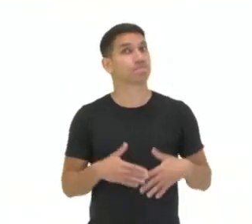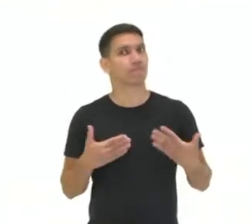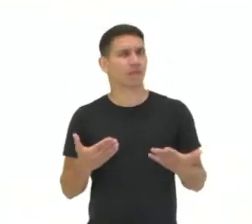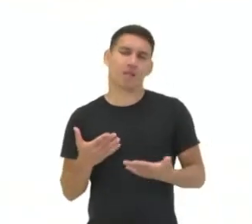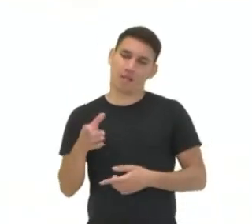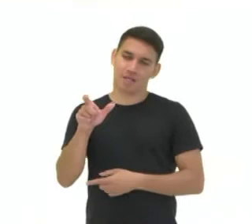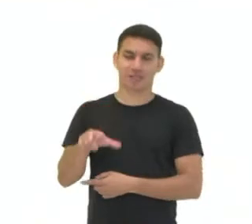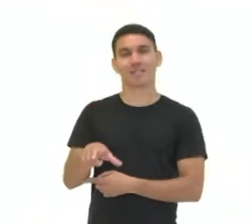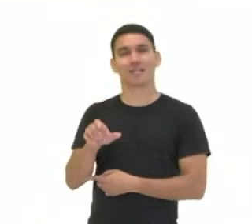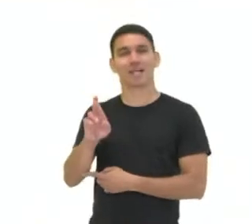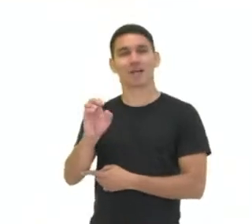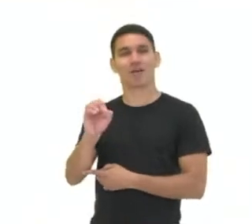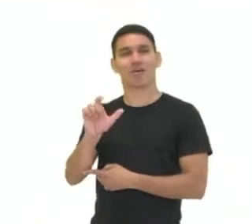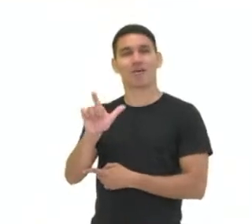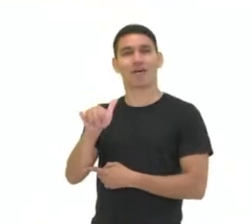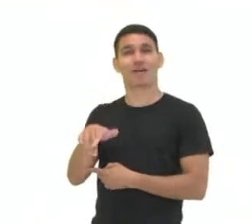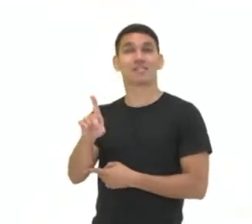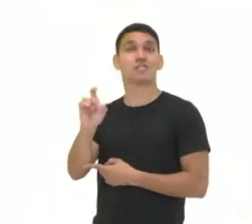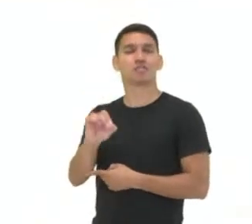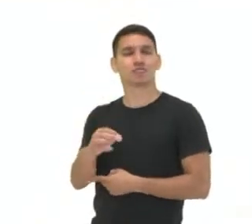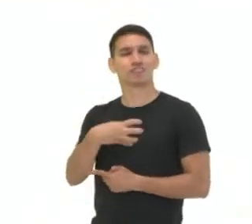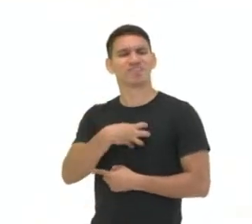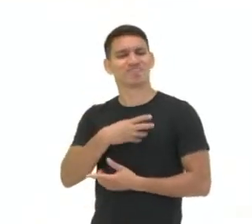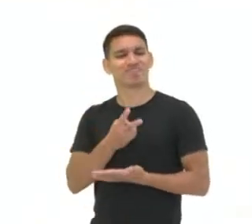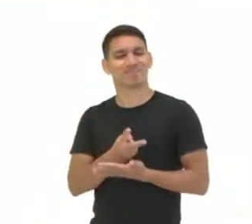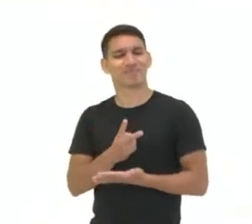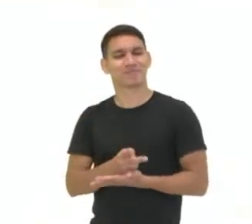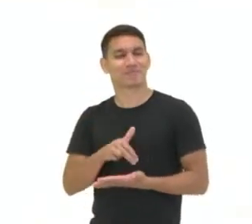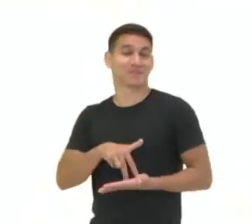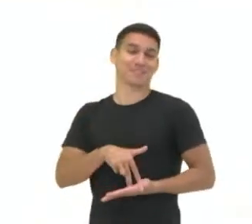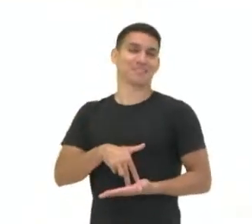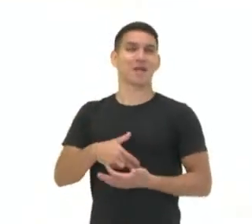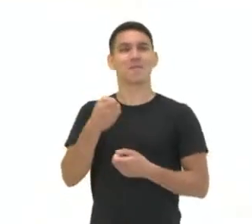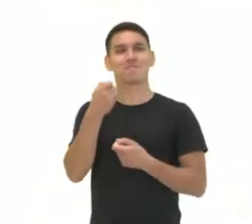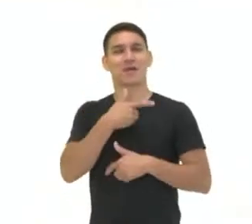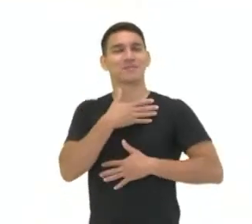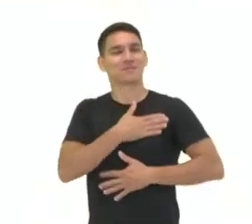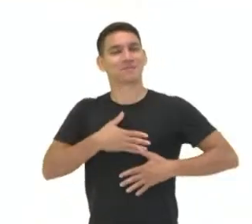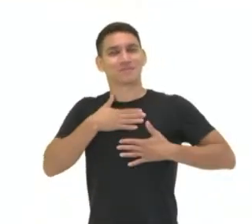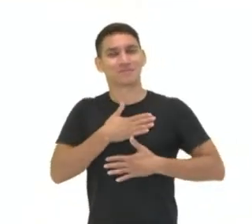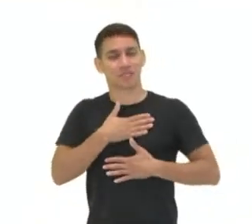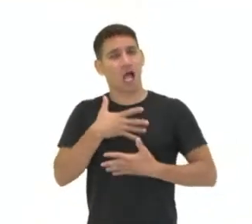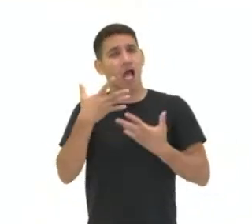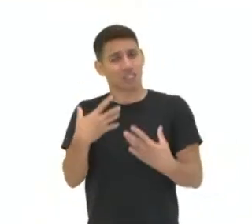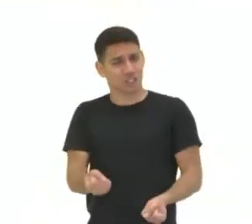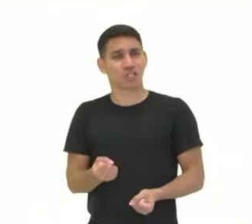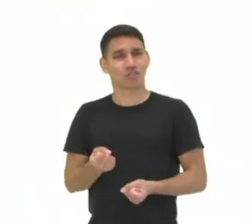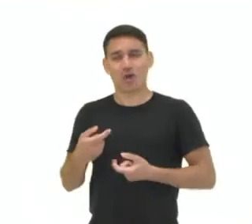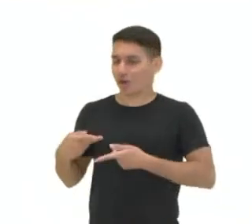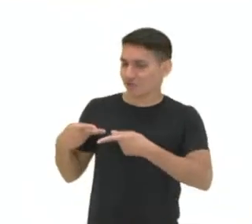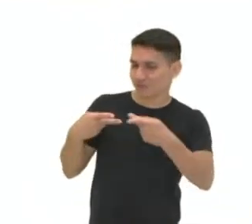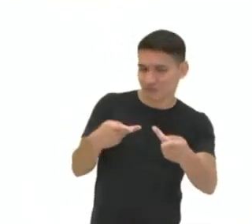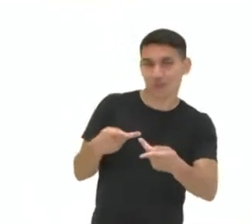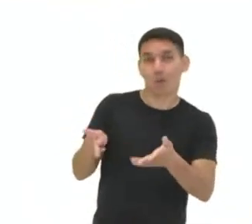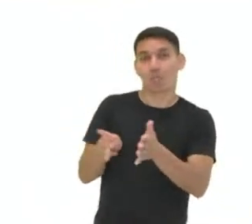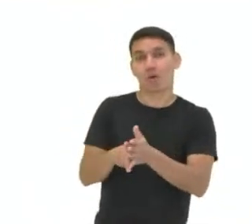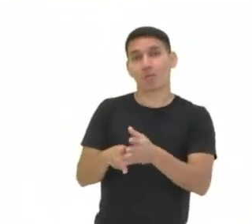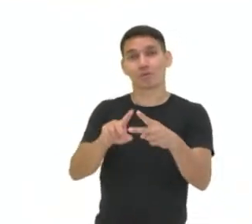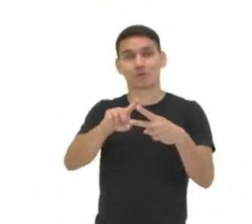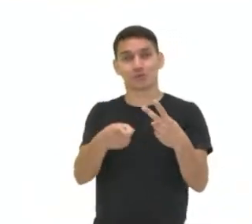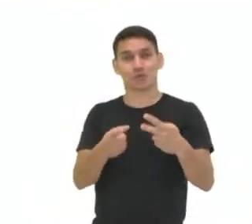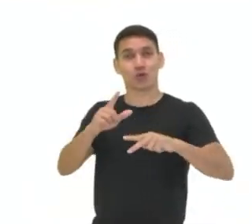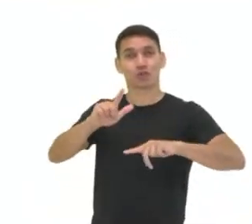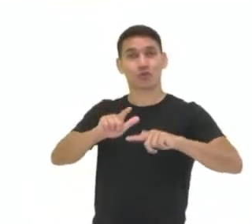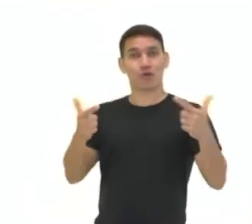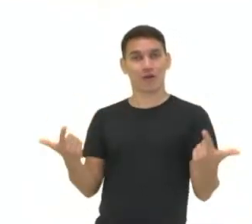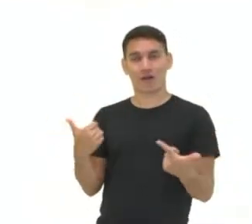Bem-humorado, Boldrin revela que topou direto contar a sua vida ao receber o convite dos jornalistas Correa e